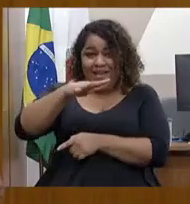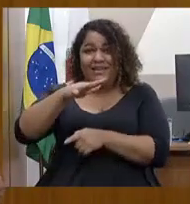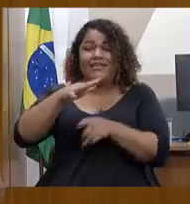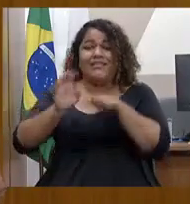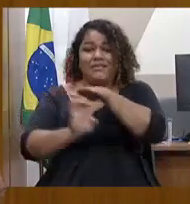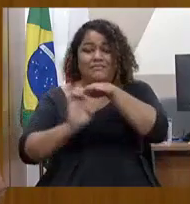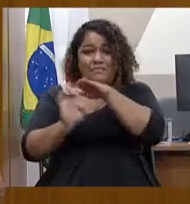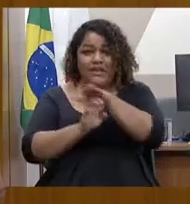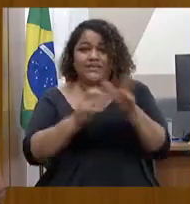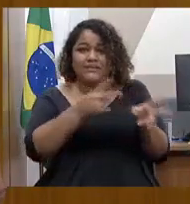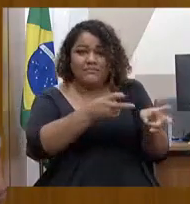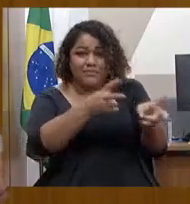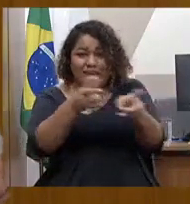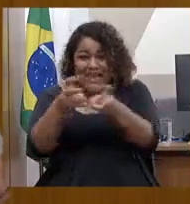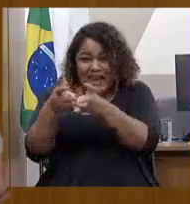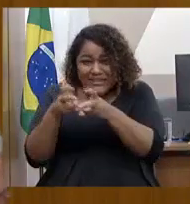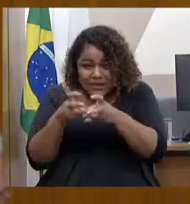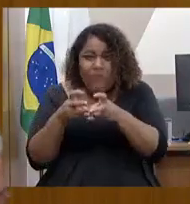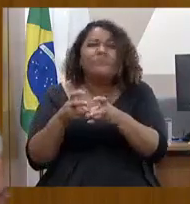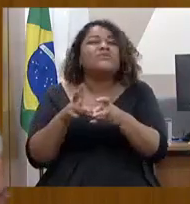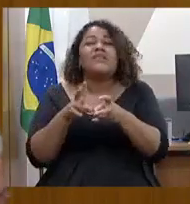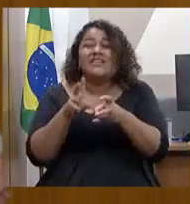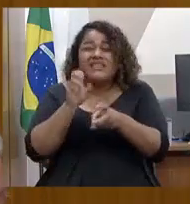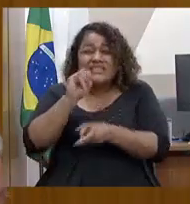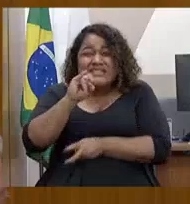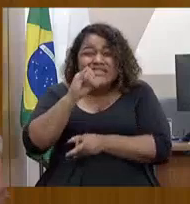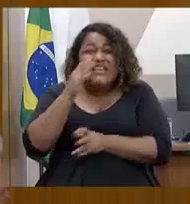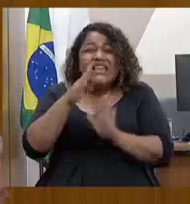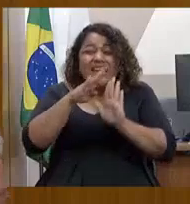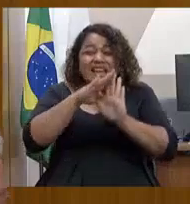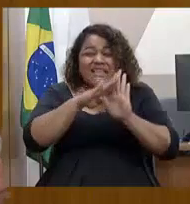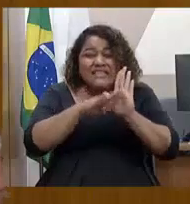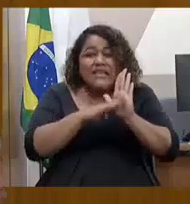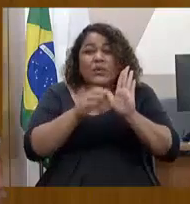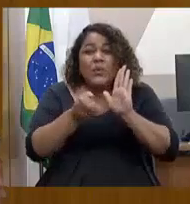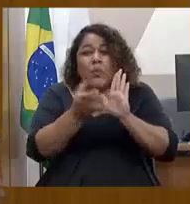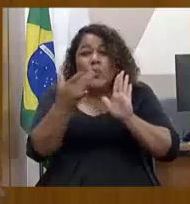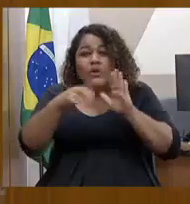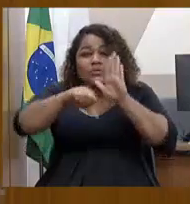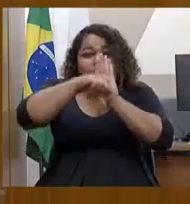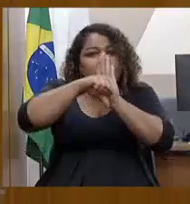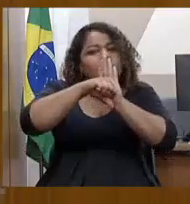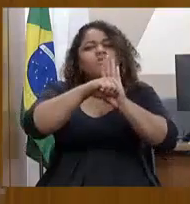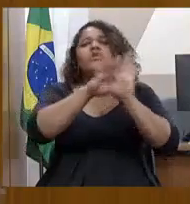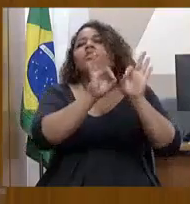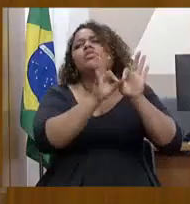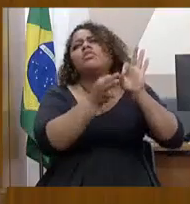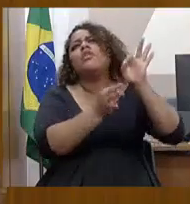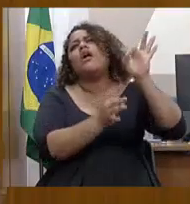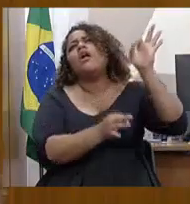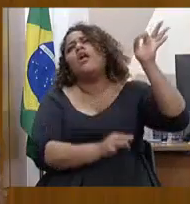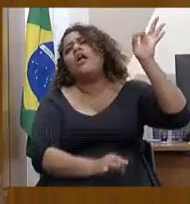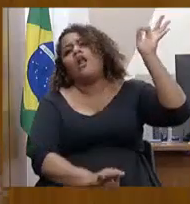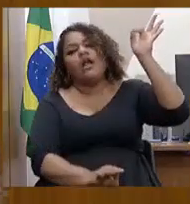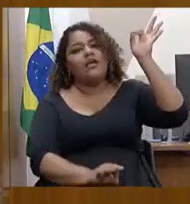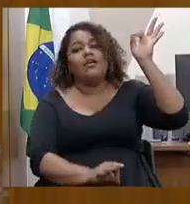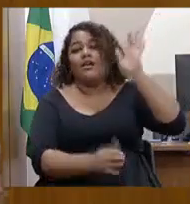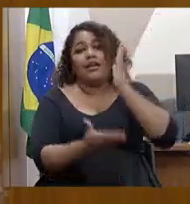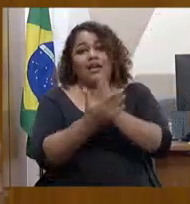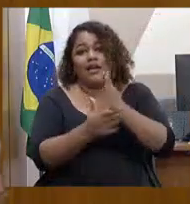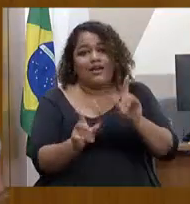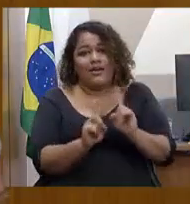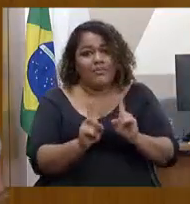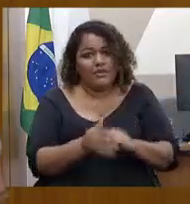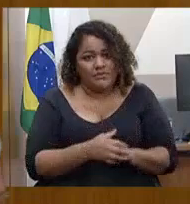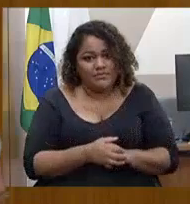cometido pelas mineradoras nós vamos dar conta porque são muitos no caso do minerodu to porque eu também tenho base em Espera